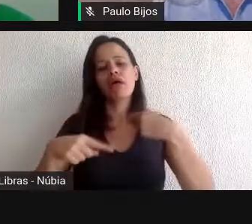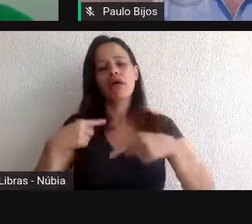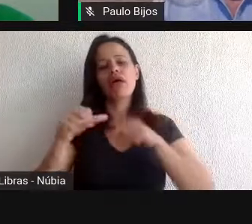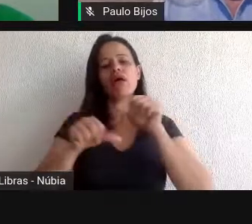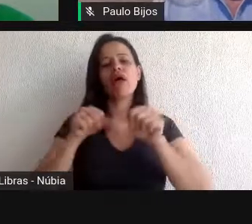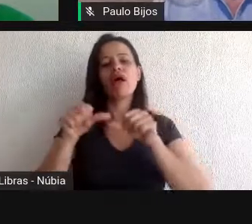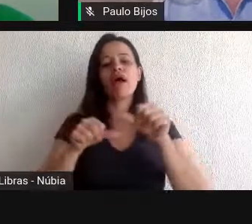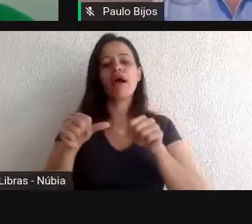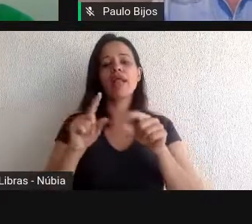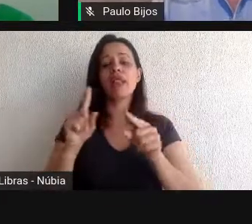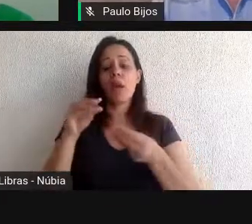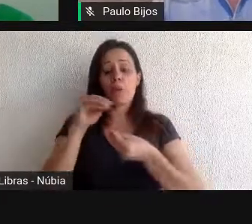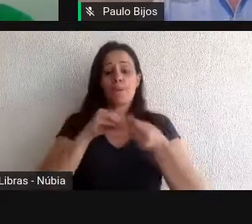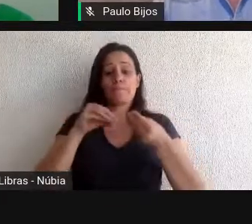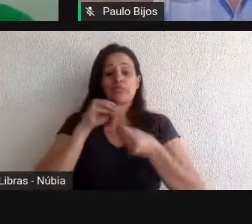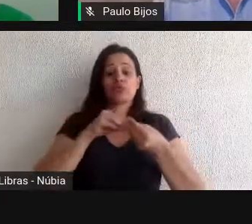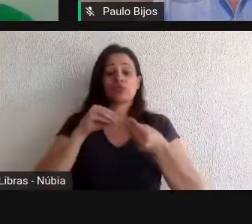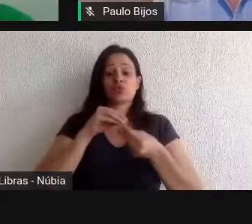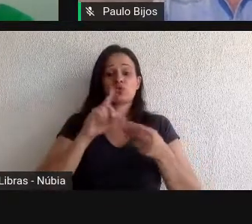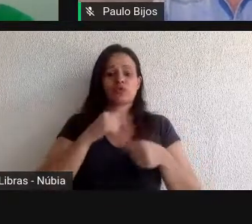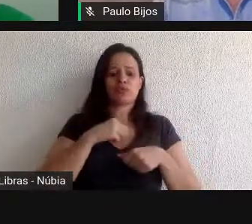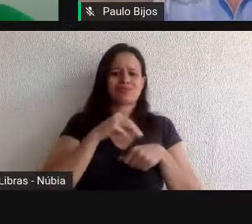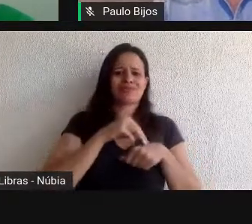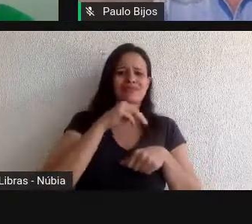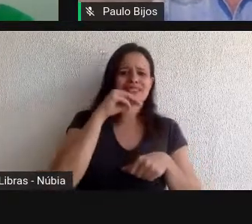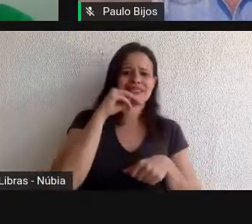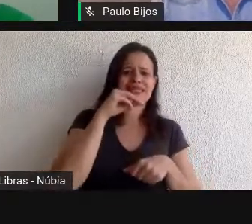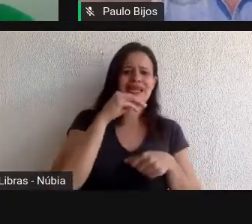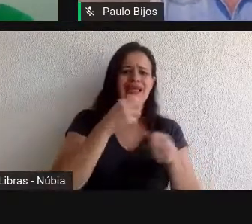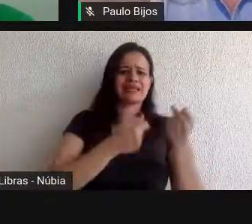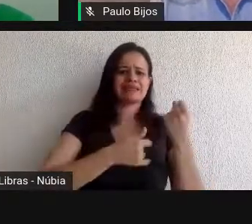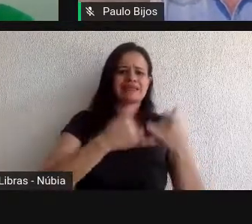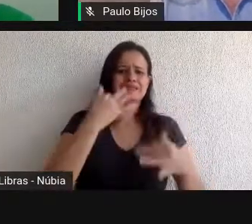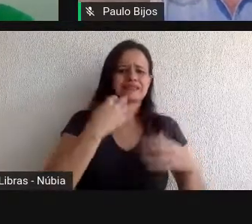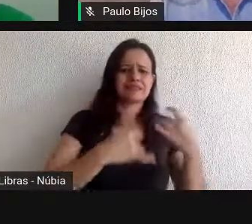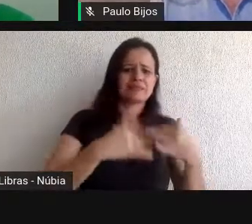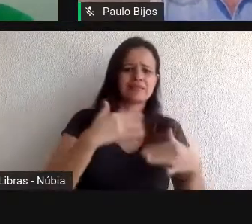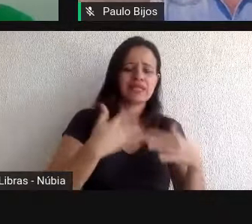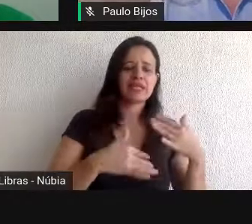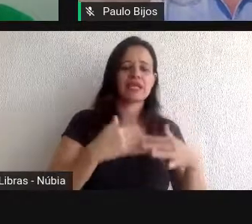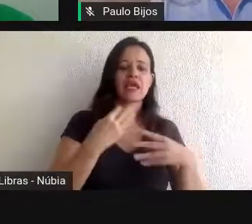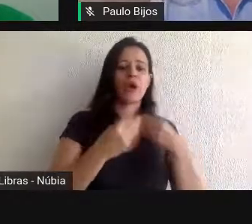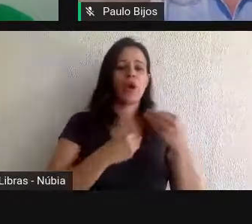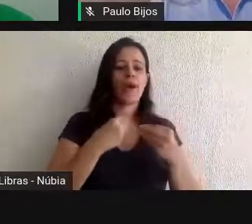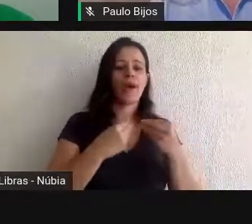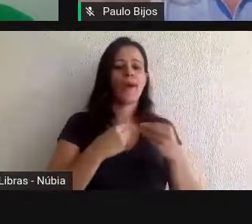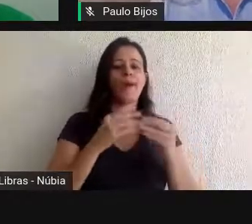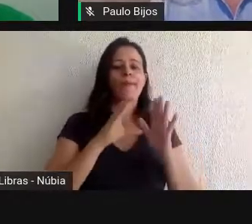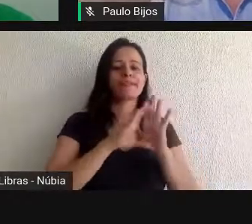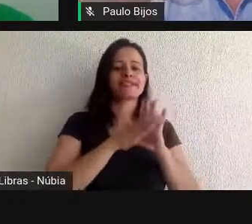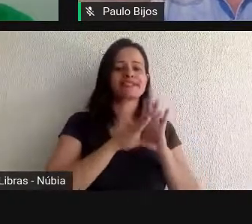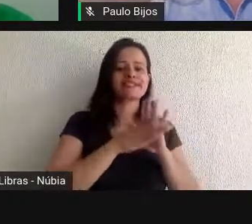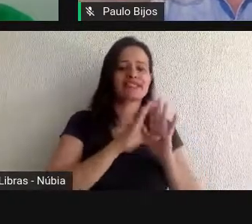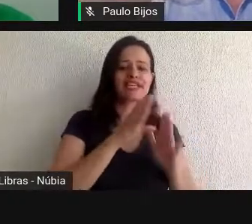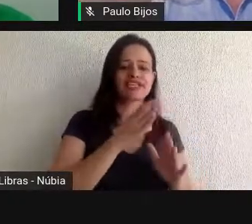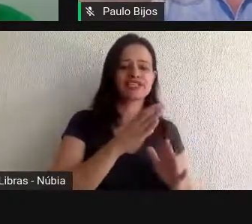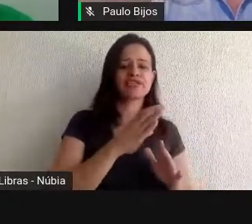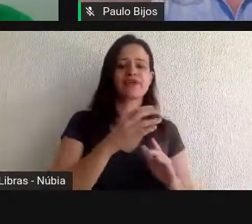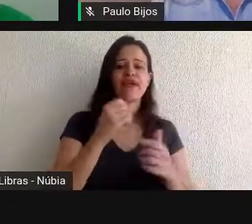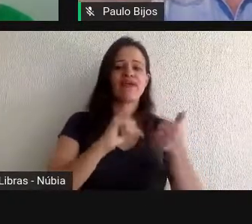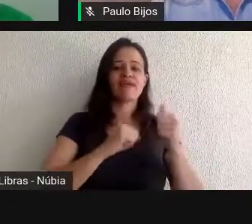as coisas, né? Eu estou no meio do mestrado falando sobre a metodologia científica, da avaliação de